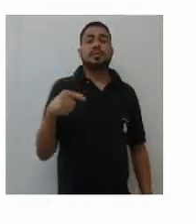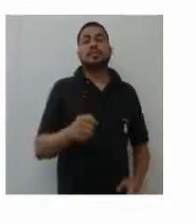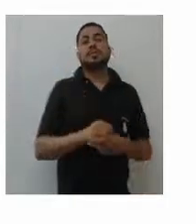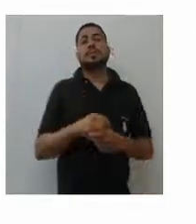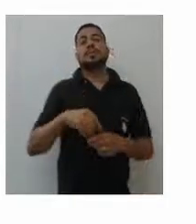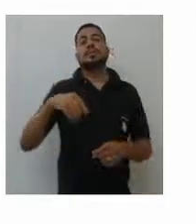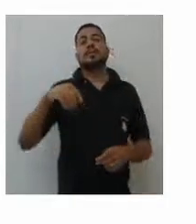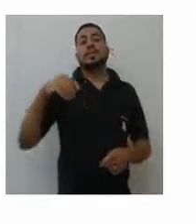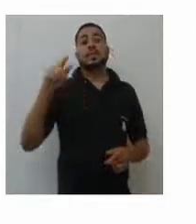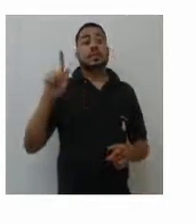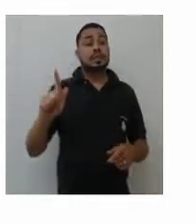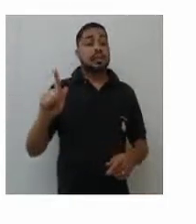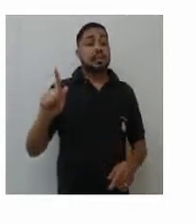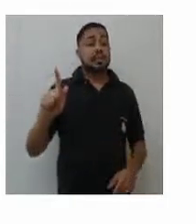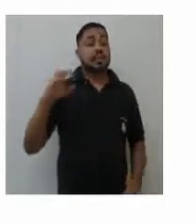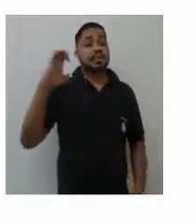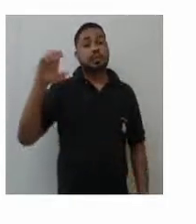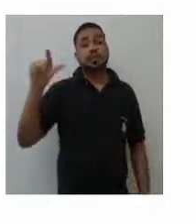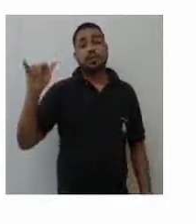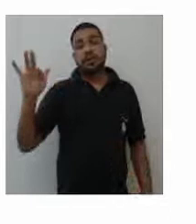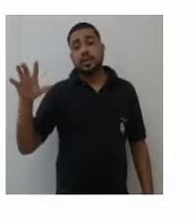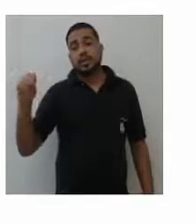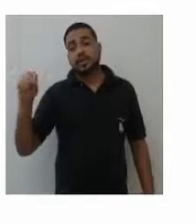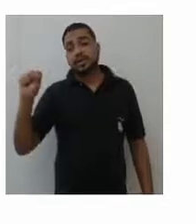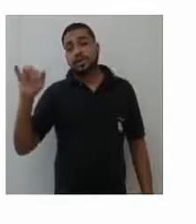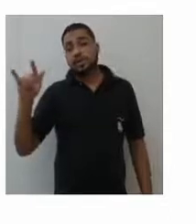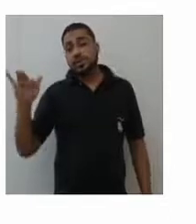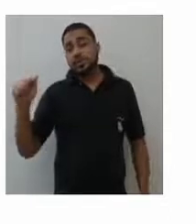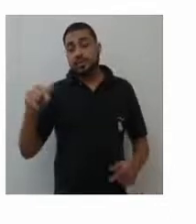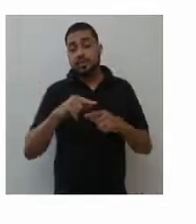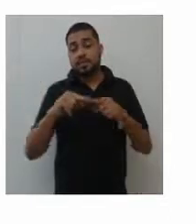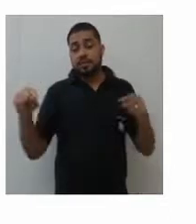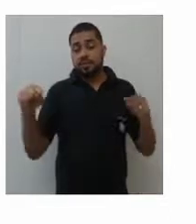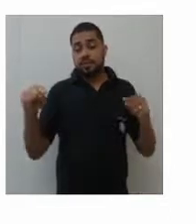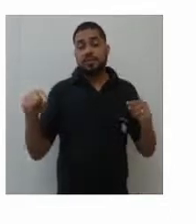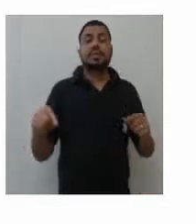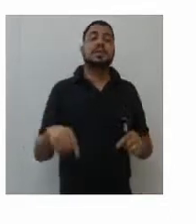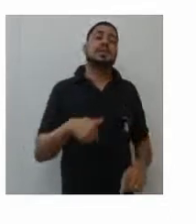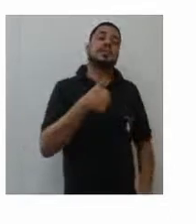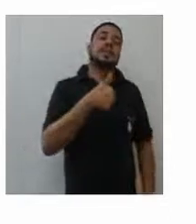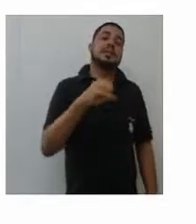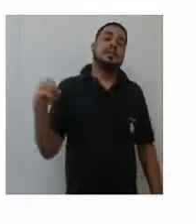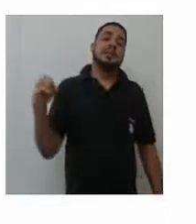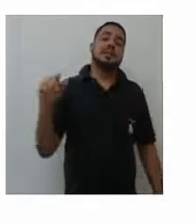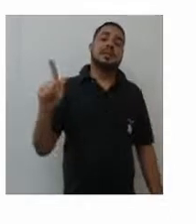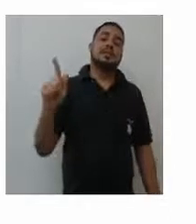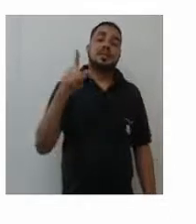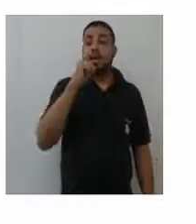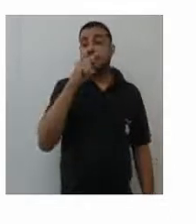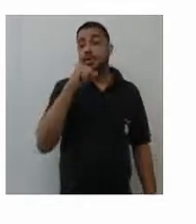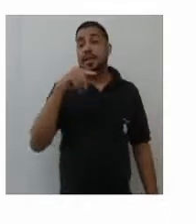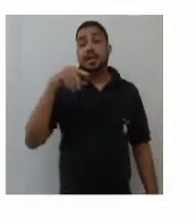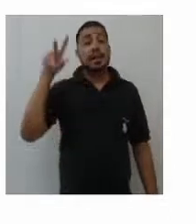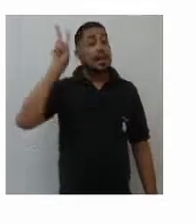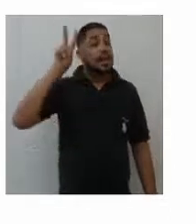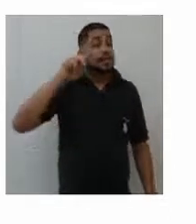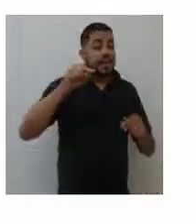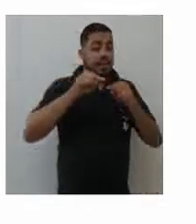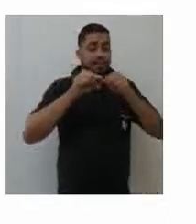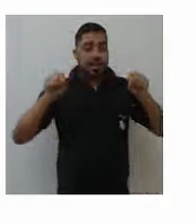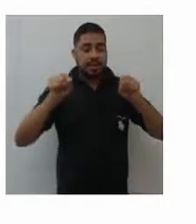de sódio, olha a barrinha, dissolvidos em 100 gramas de água. Então lembre-se que a barrinha